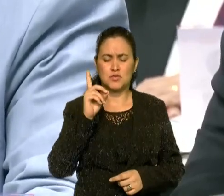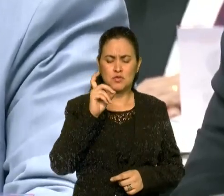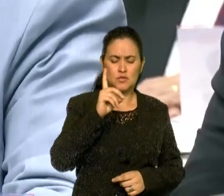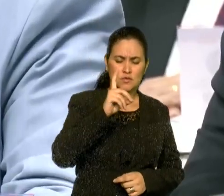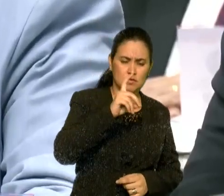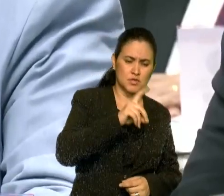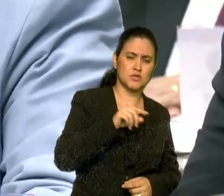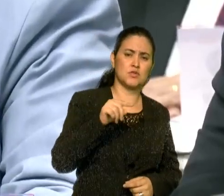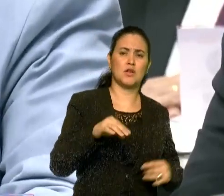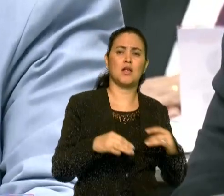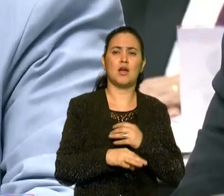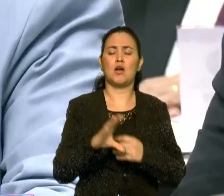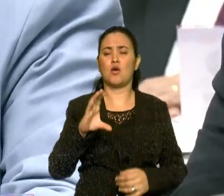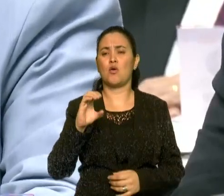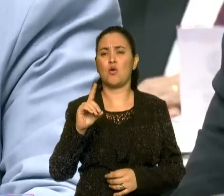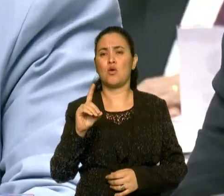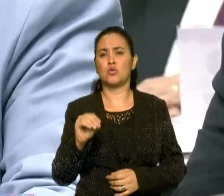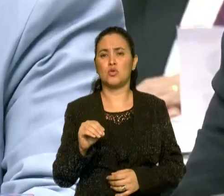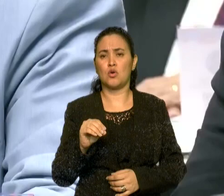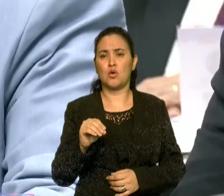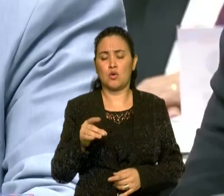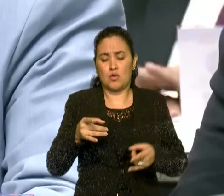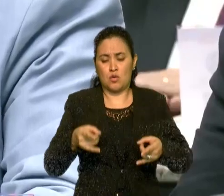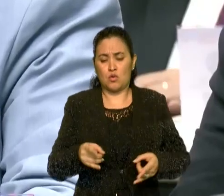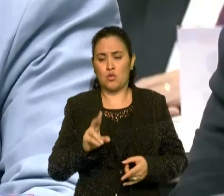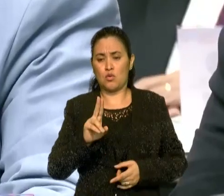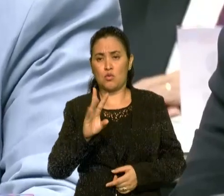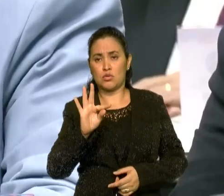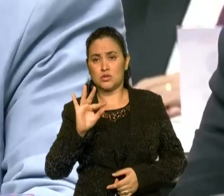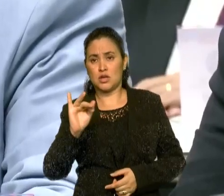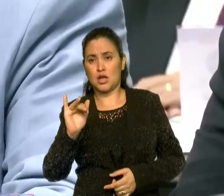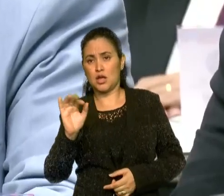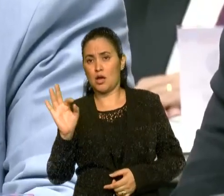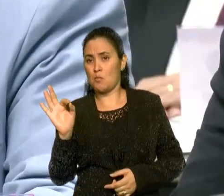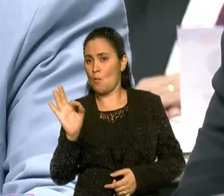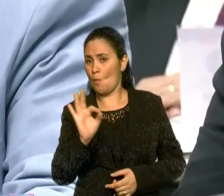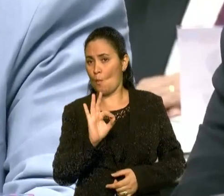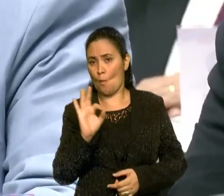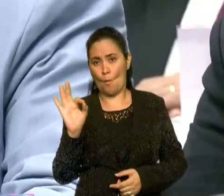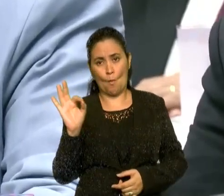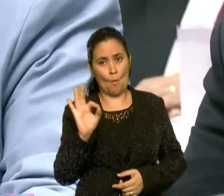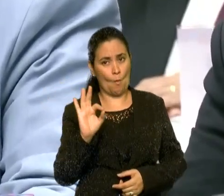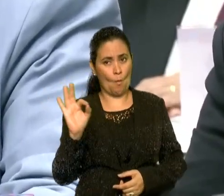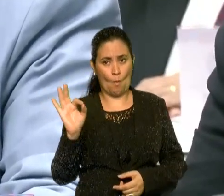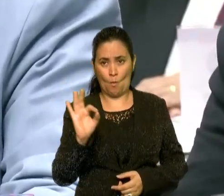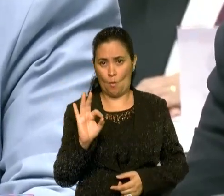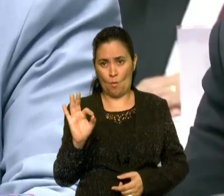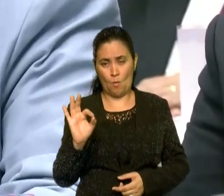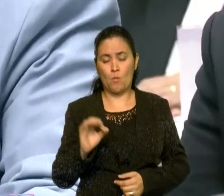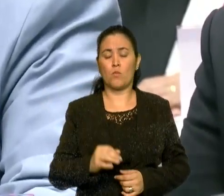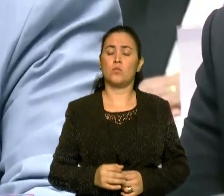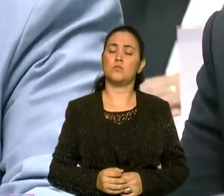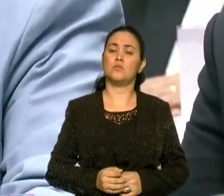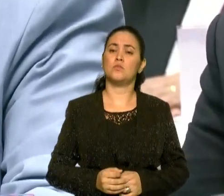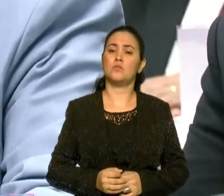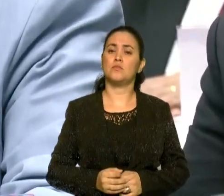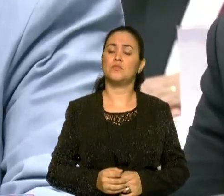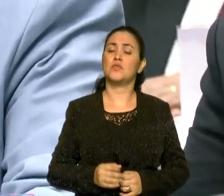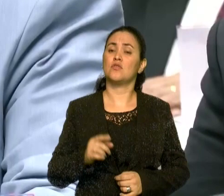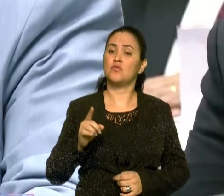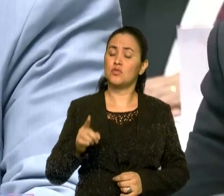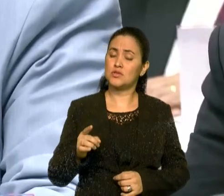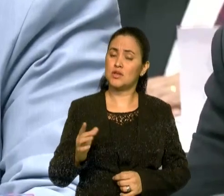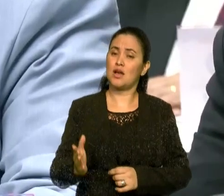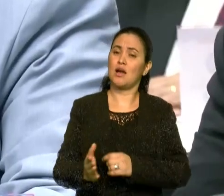não tinha leitos de UTI, e com muito esforço, você também me ajudou, e o nosso atual ministro, mas ex-governador Flávio Dino,